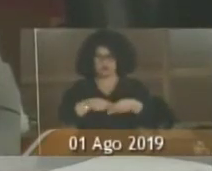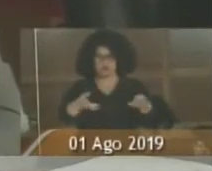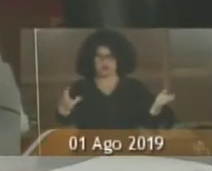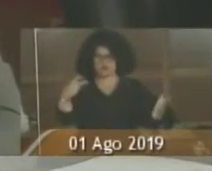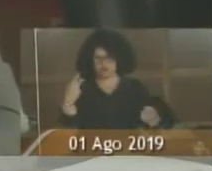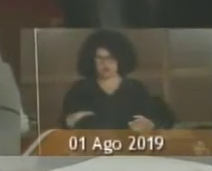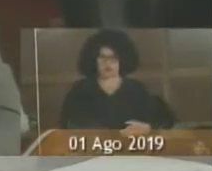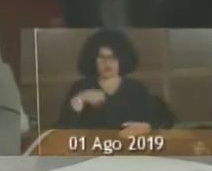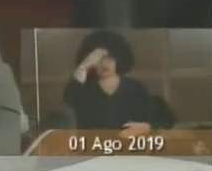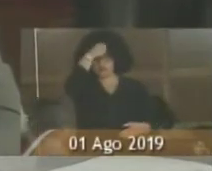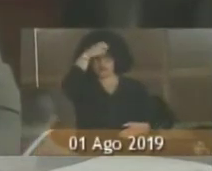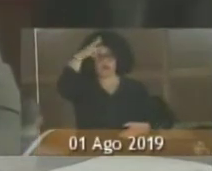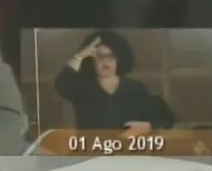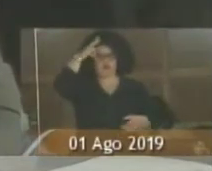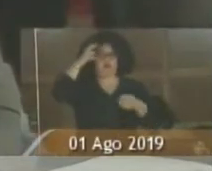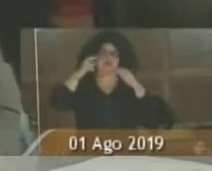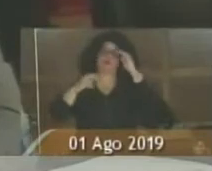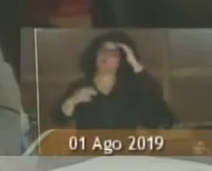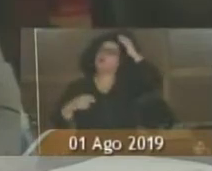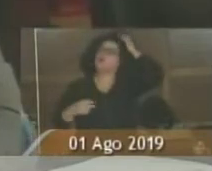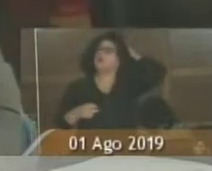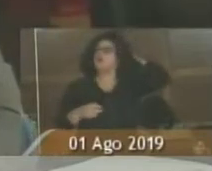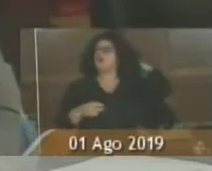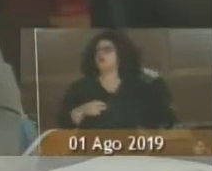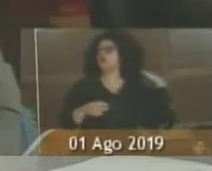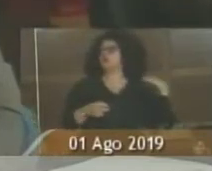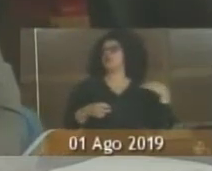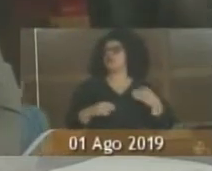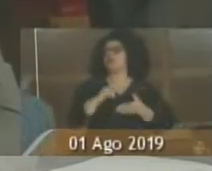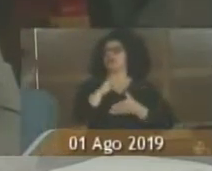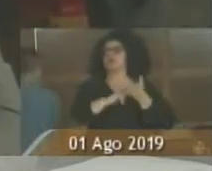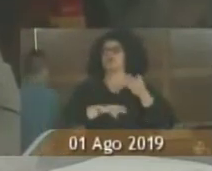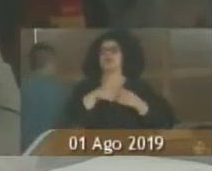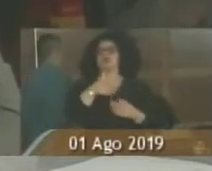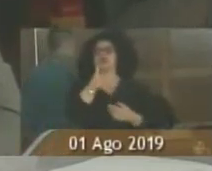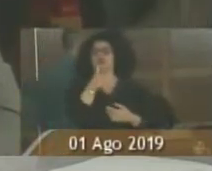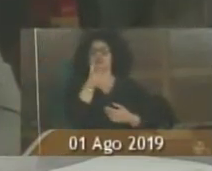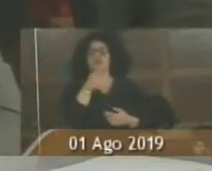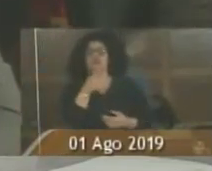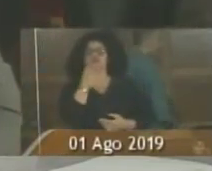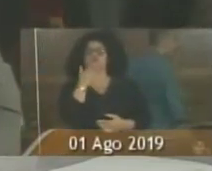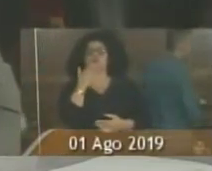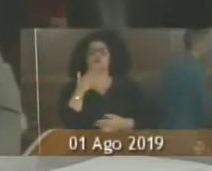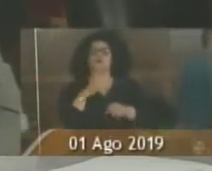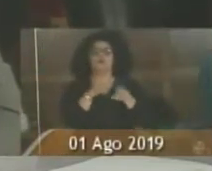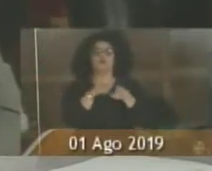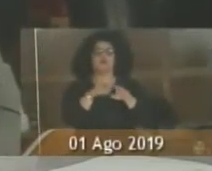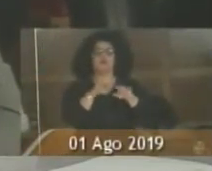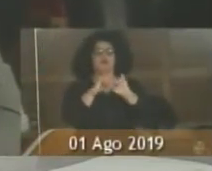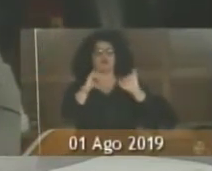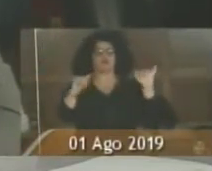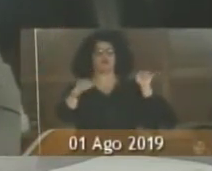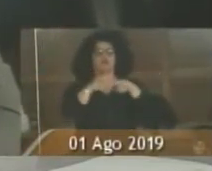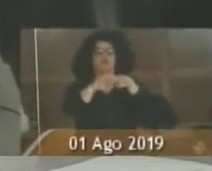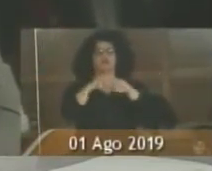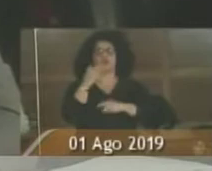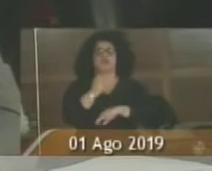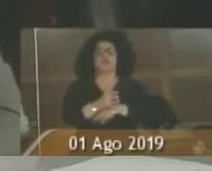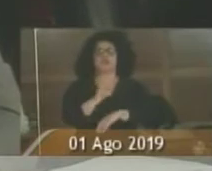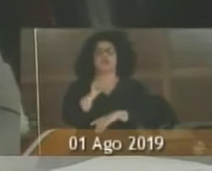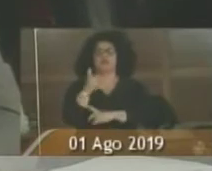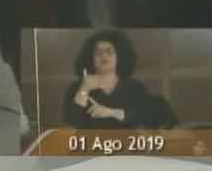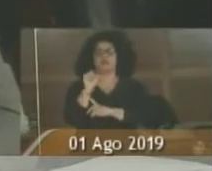ensino, no âmbito do município de Angra dos Reis. Requerimento 267, solicitando à mesa que seja justificada sua ausência na sessão do dia 18 de